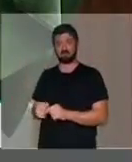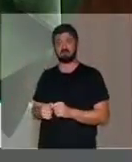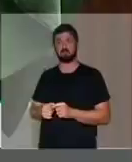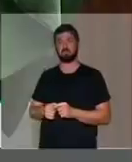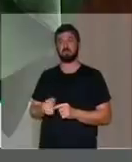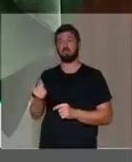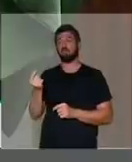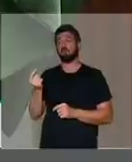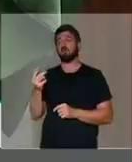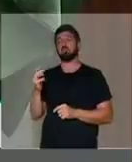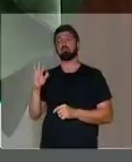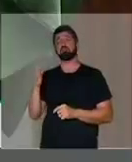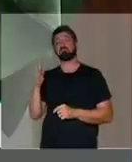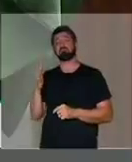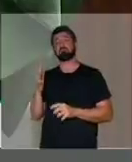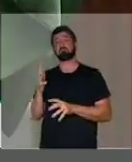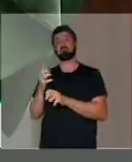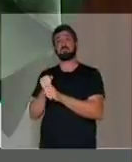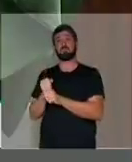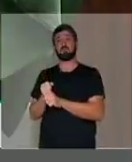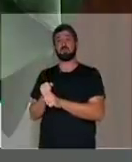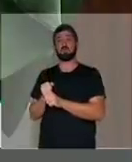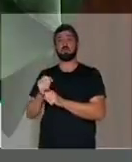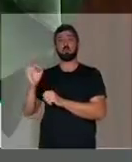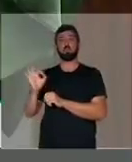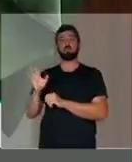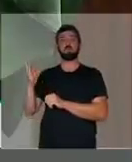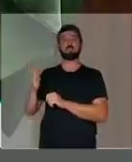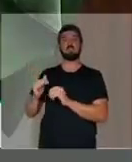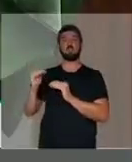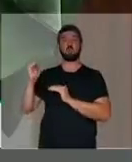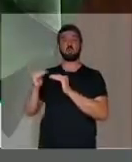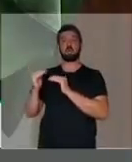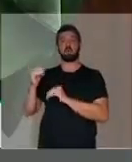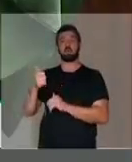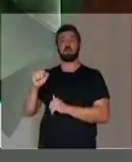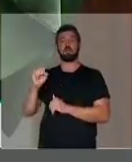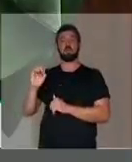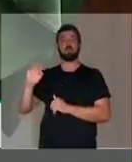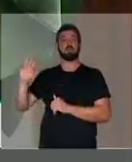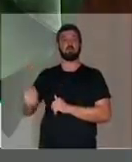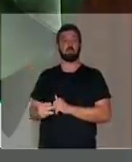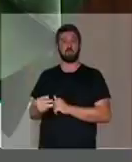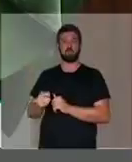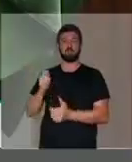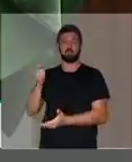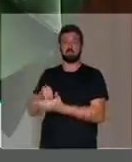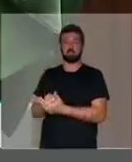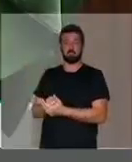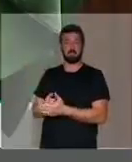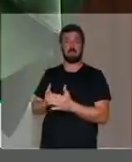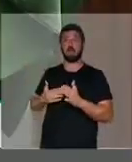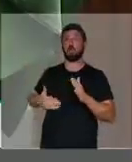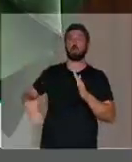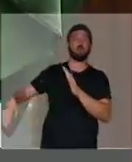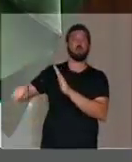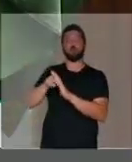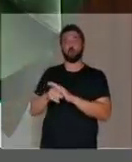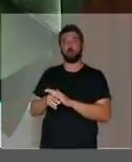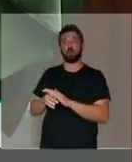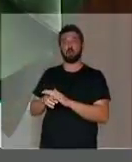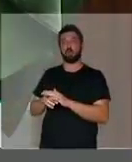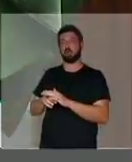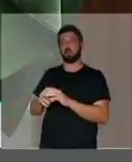ao ínfimo valor proporcional de 180 milhões para custear toda a logística